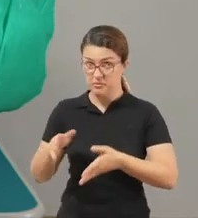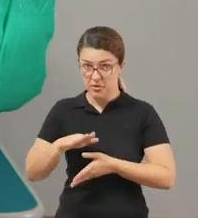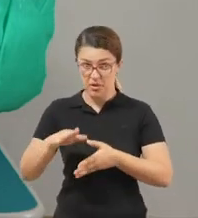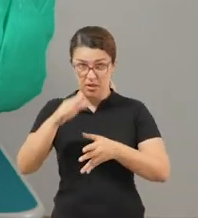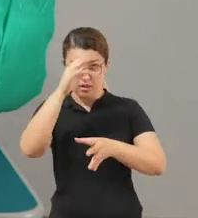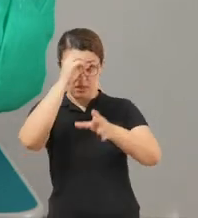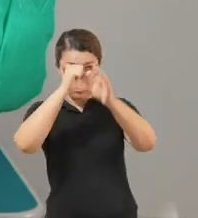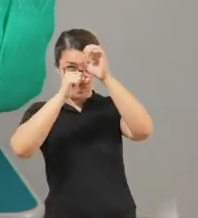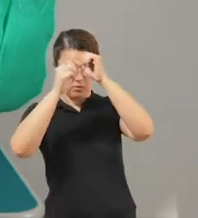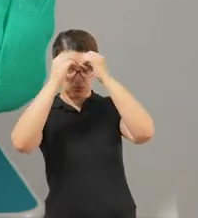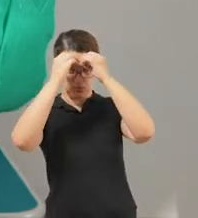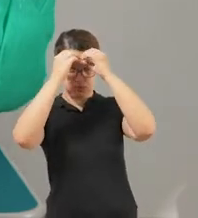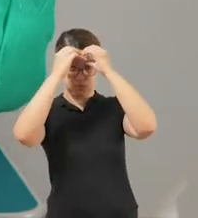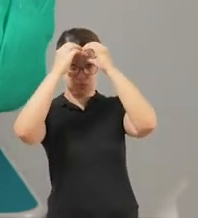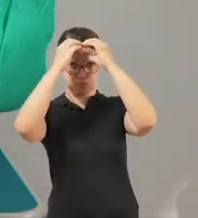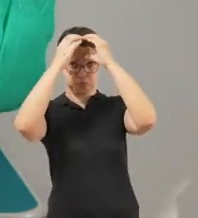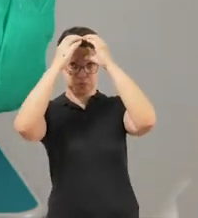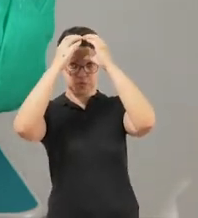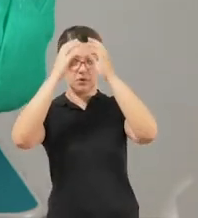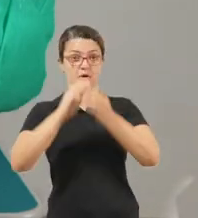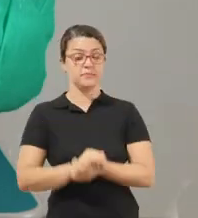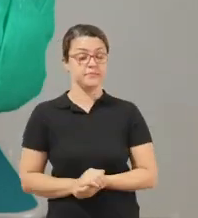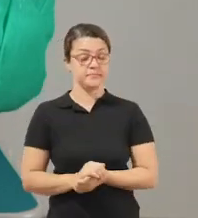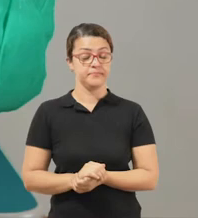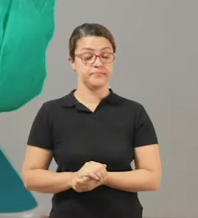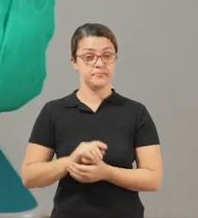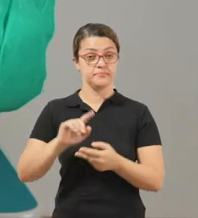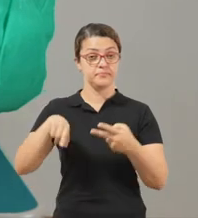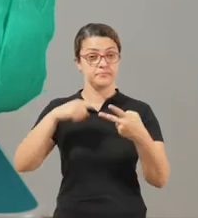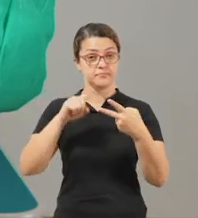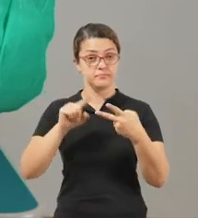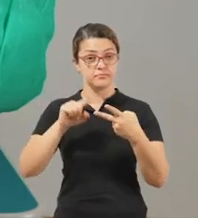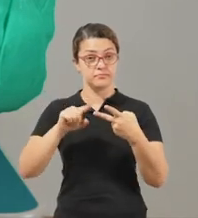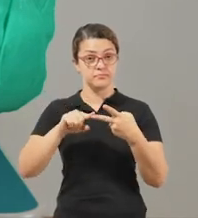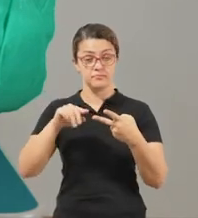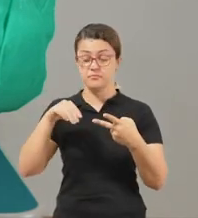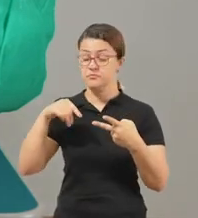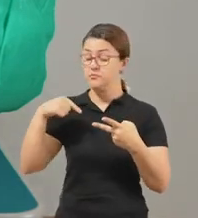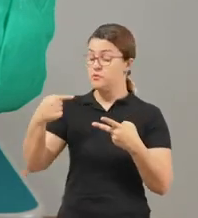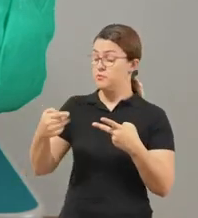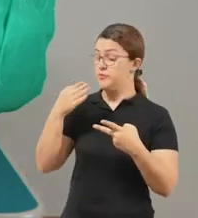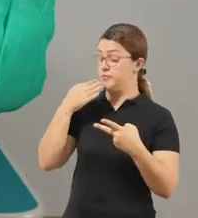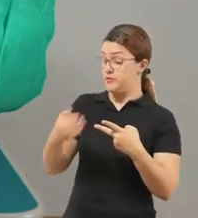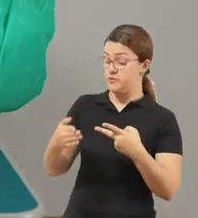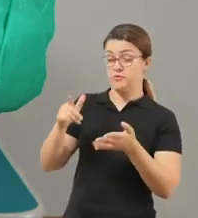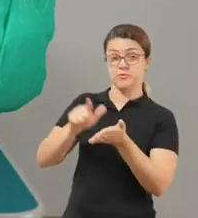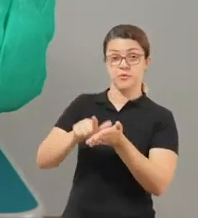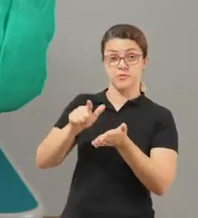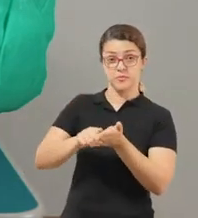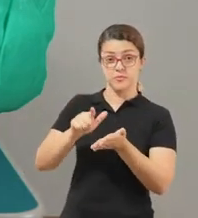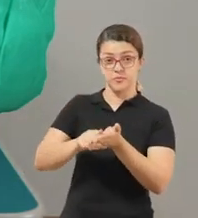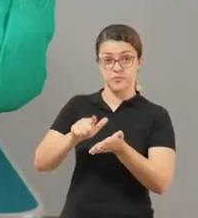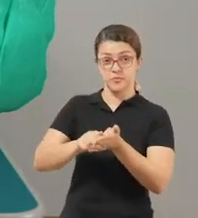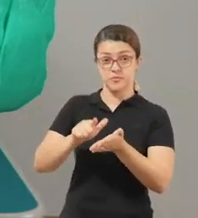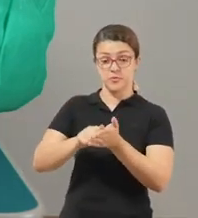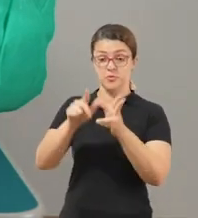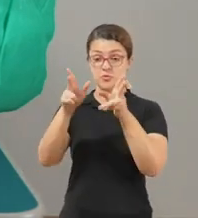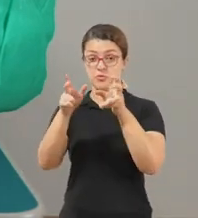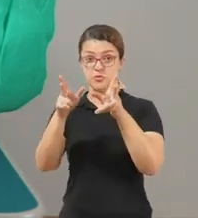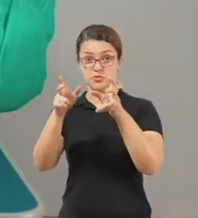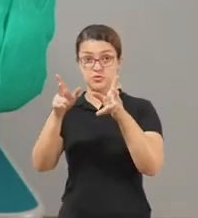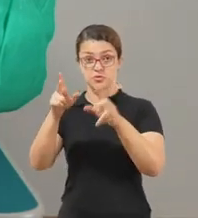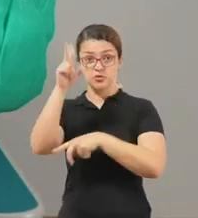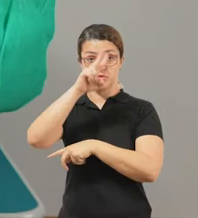criança. Num segundo momento, peça para que a criança escreva num sulfite o título da